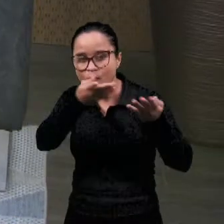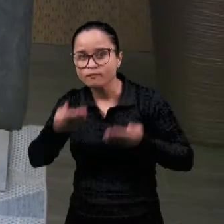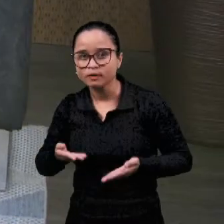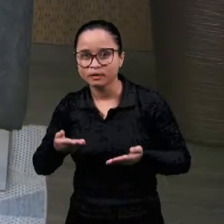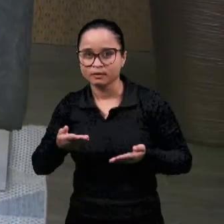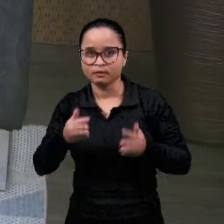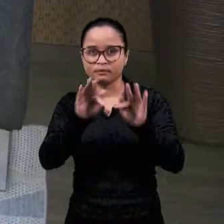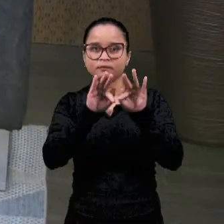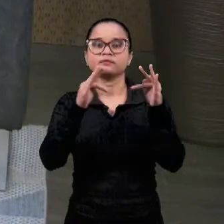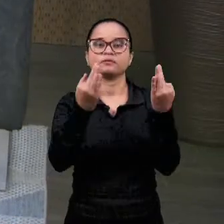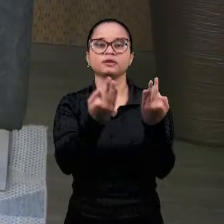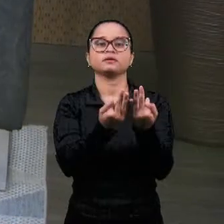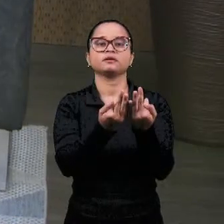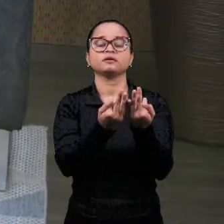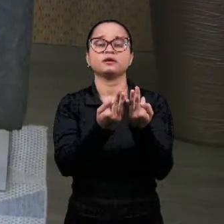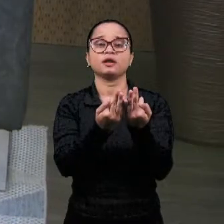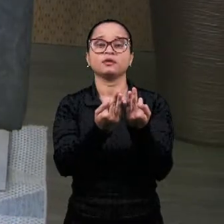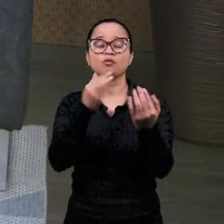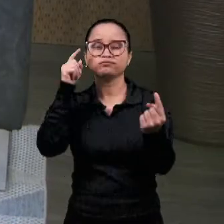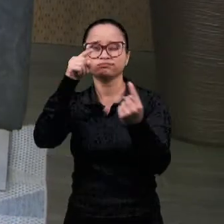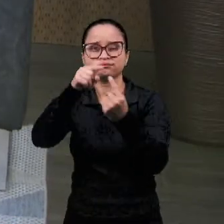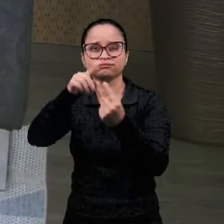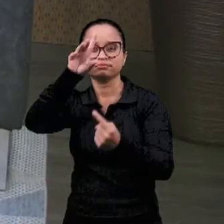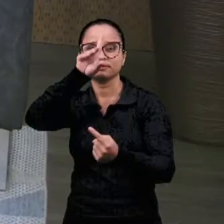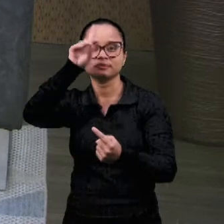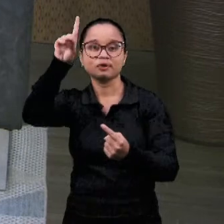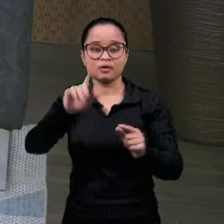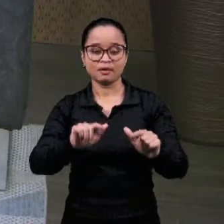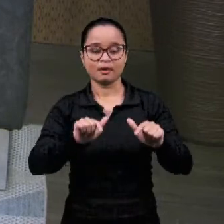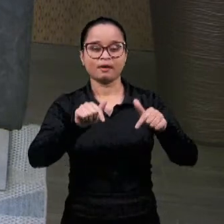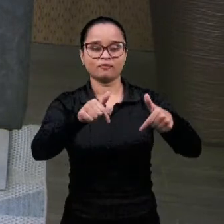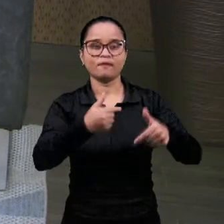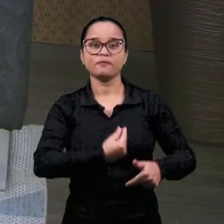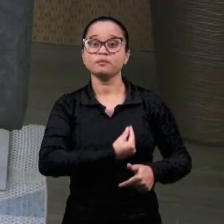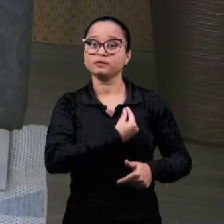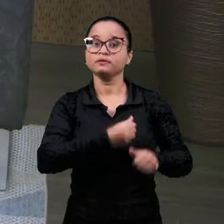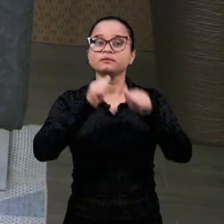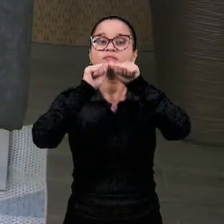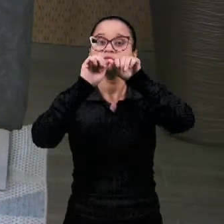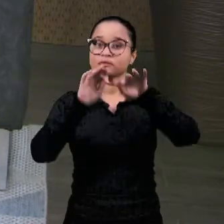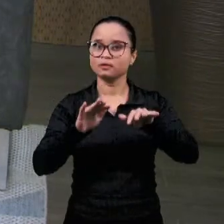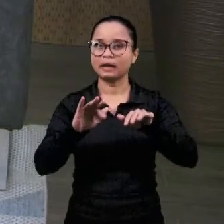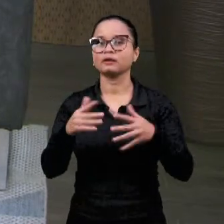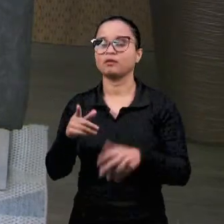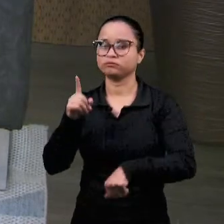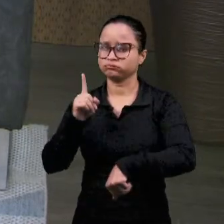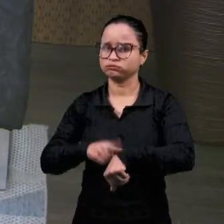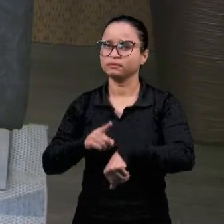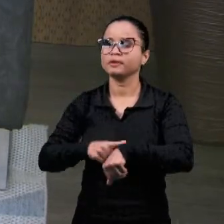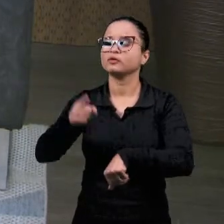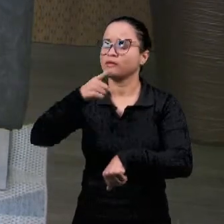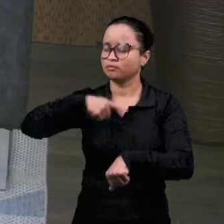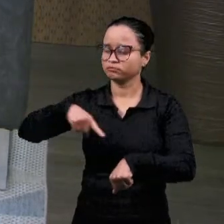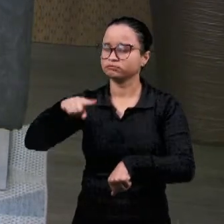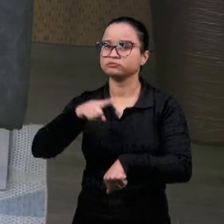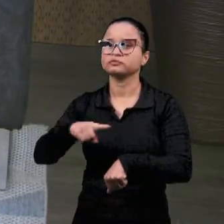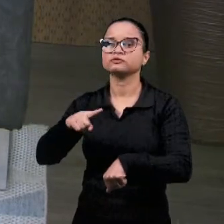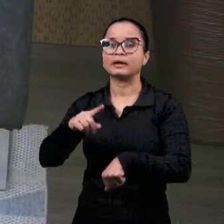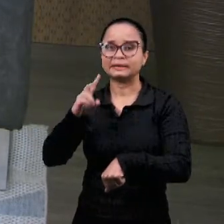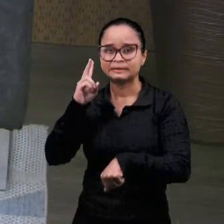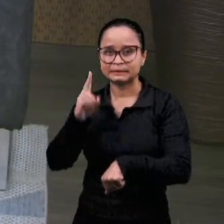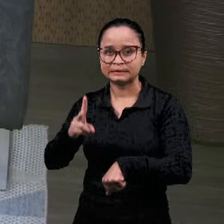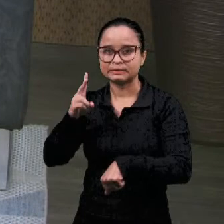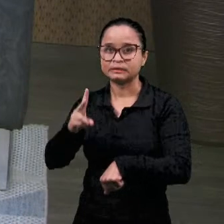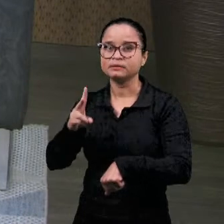família. Tem um propósito. E aí é o momento de nós tocarmos na orla das vestes. O momento de nós nos colocarmos na posição para receber essa bênção que já